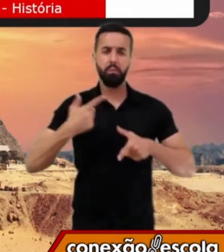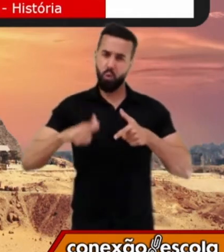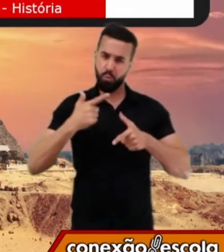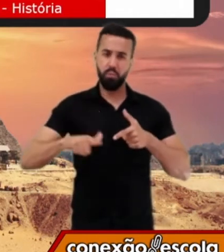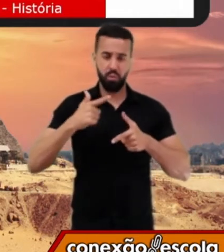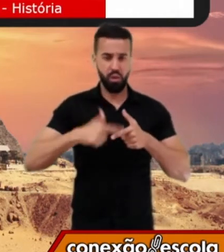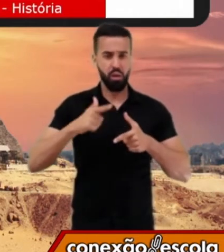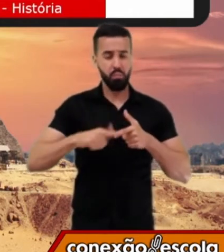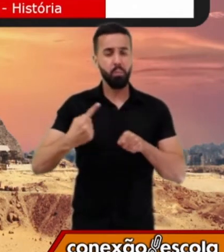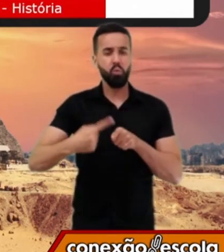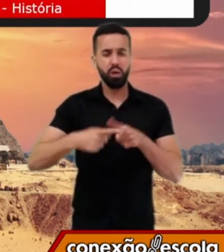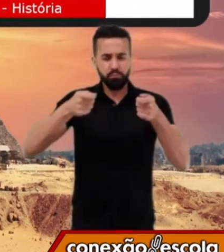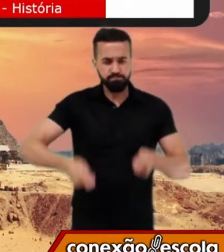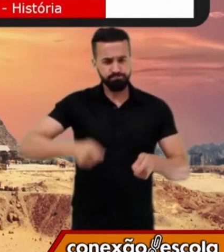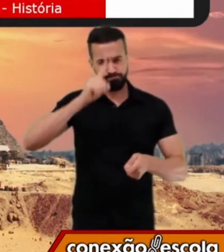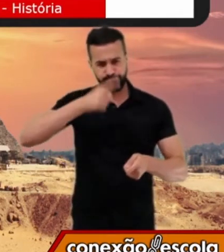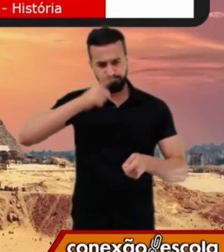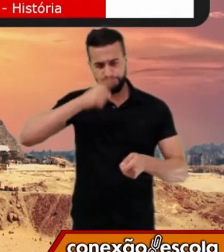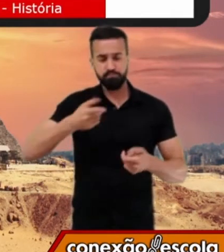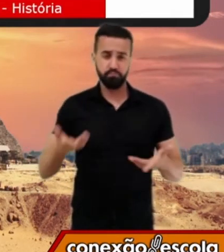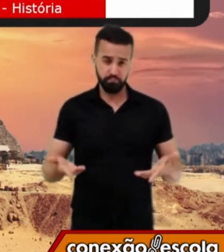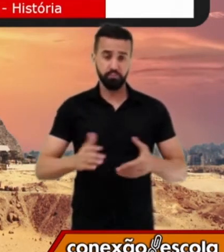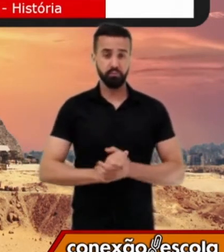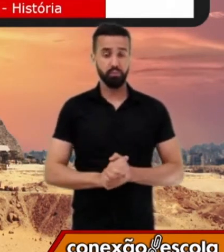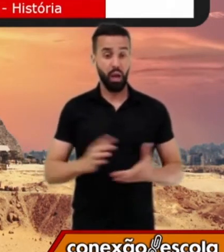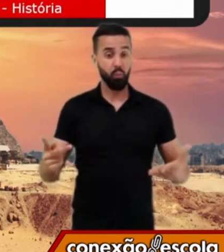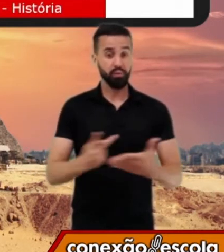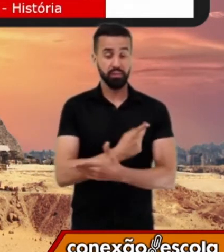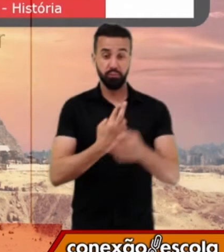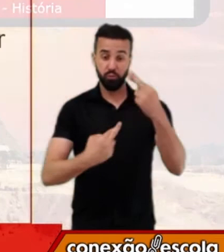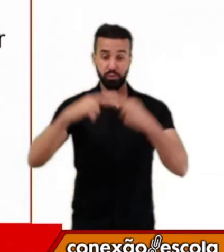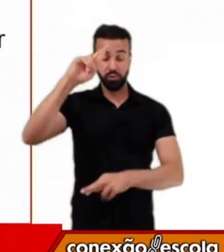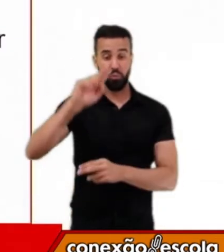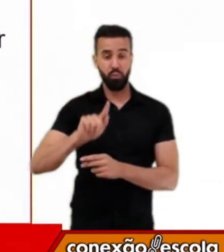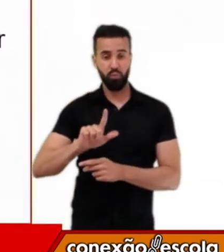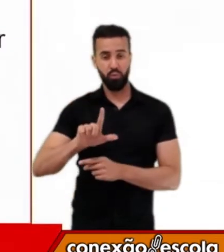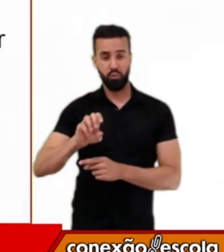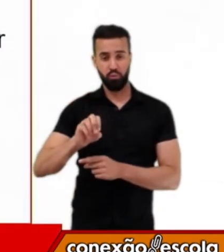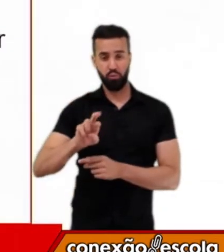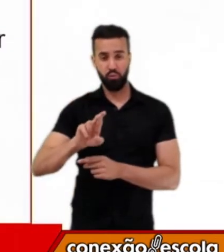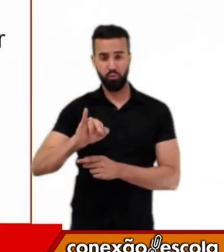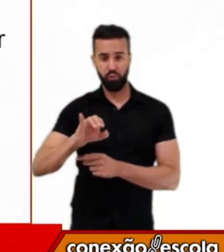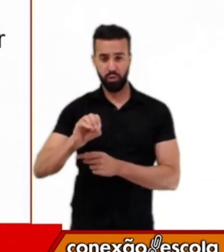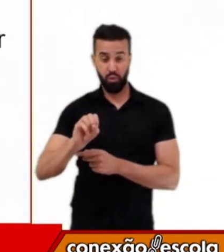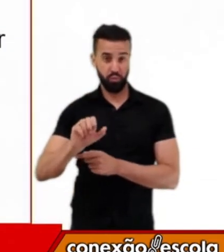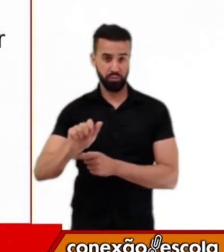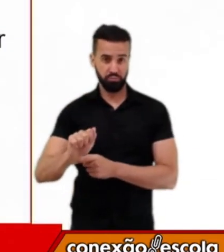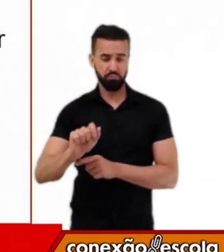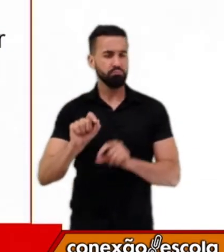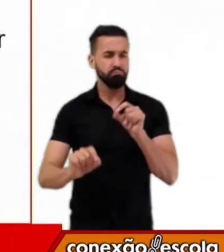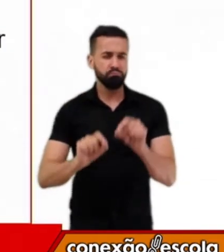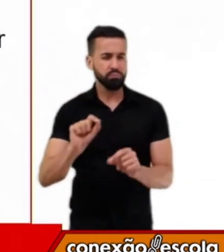doutrina absolutista. E acontece o que é chamado de Revolução Gloriosa, em 1688. O que foi